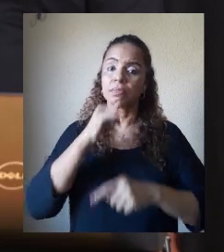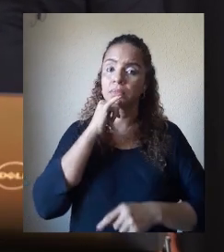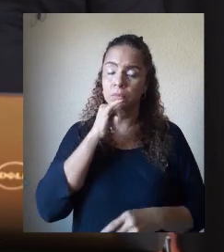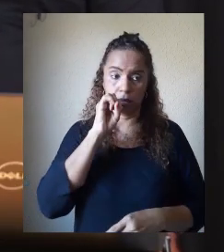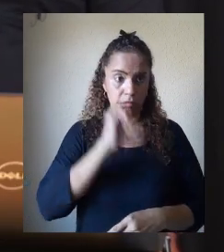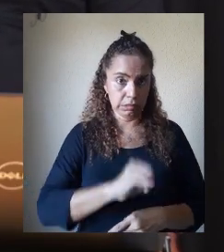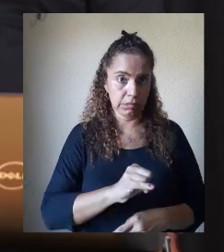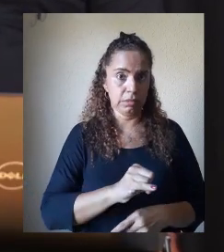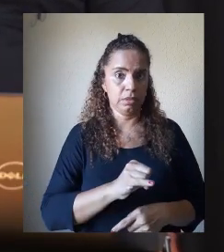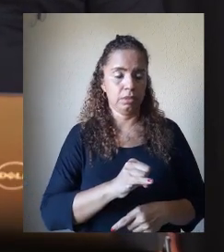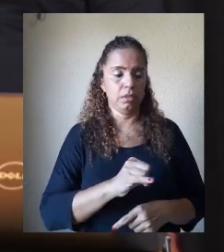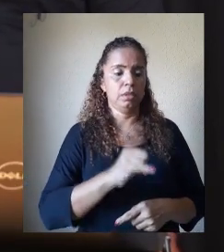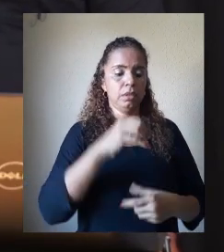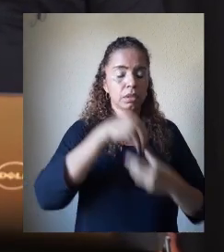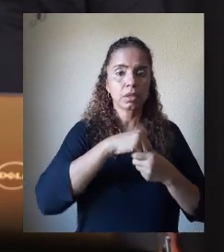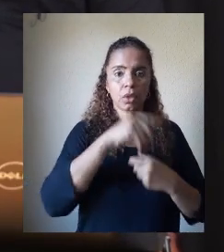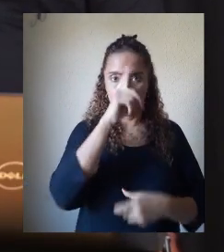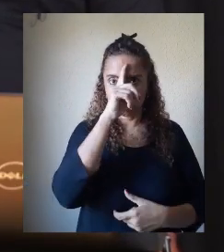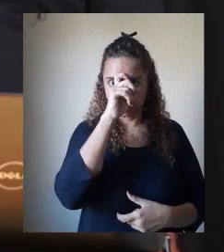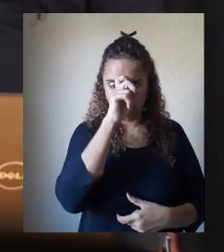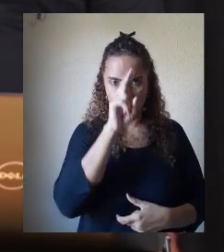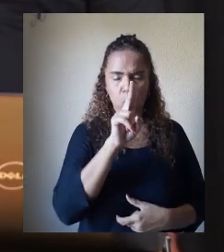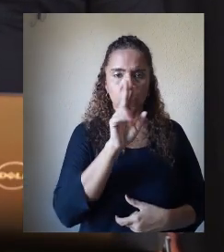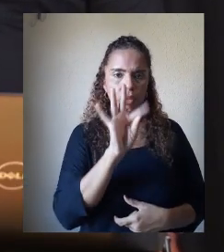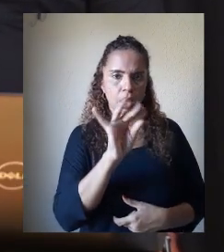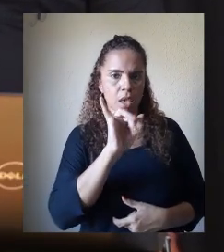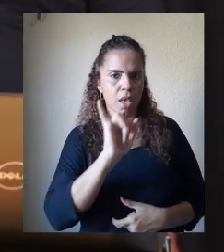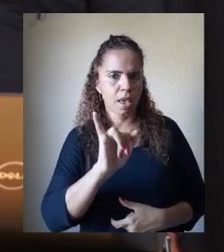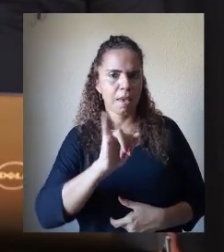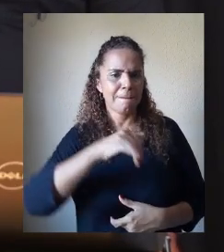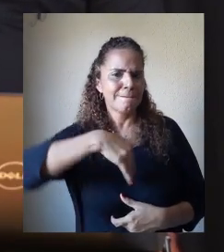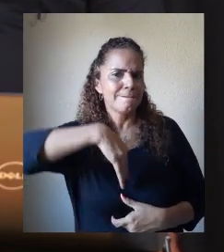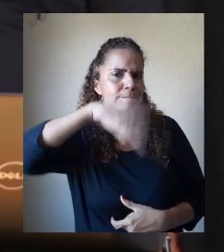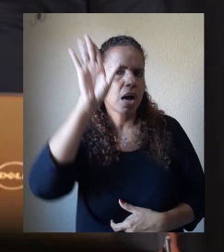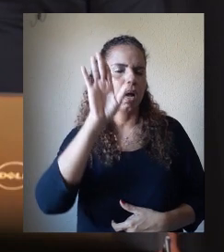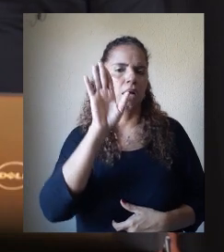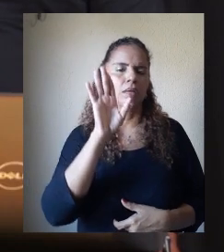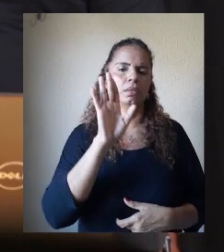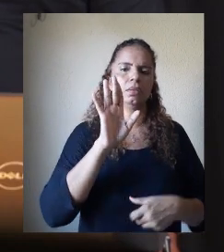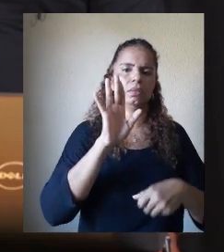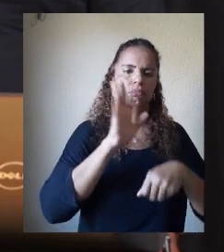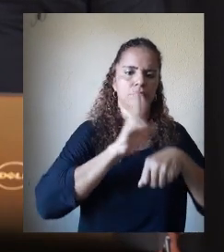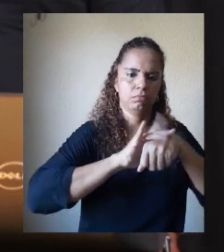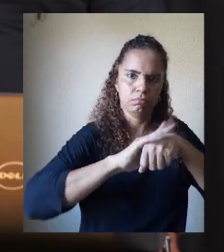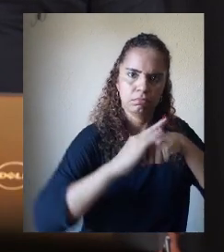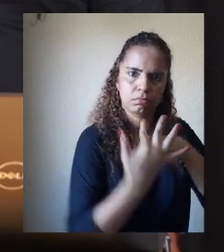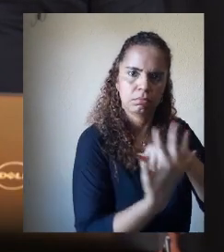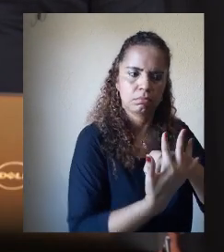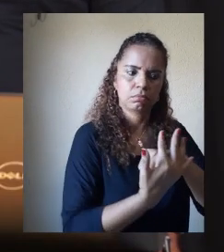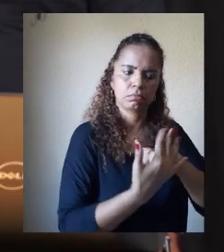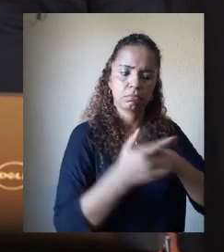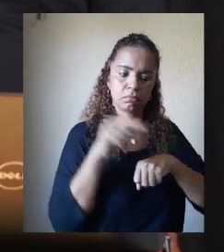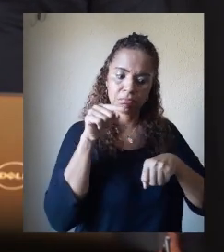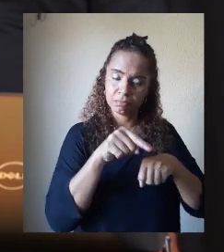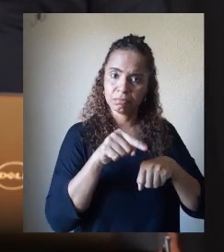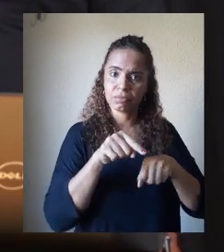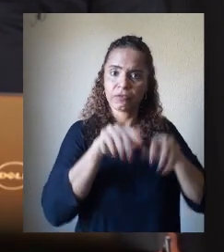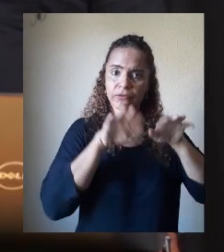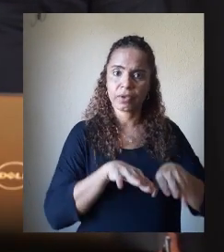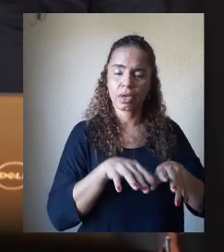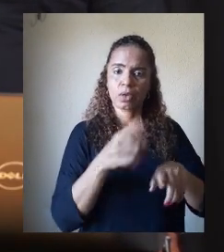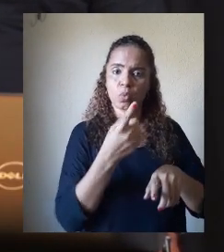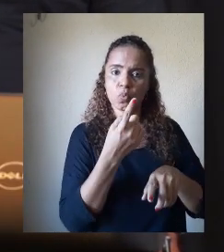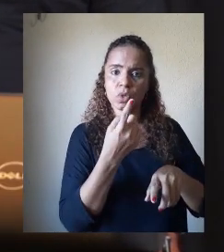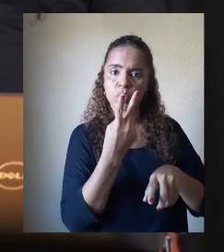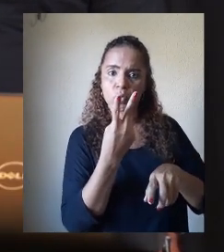de UTI por coronavírus, e a gente sabe que esses pacientes acabam têm uma baixa rotatividade, né? Esse cara vai ficar 2, 3 semanas na UTI até